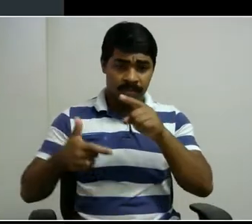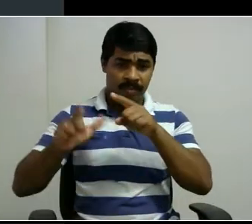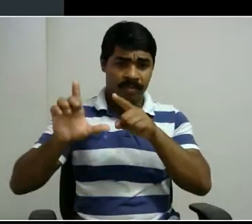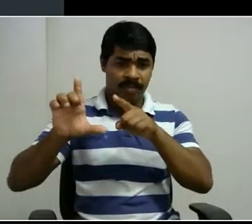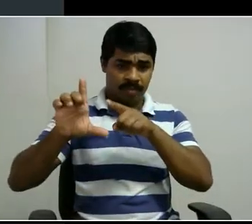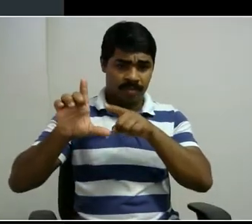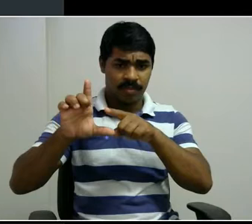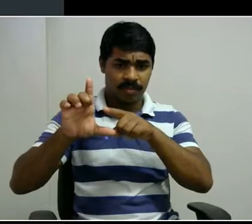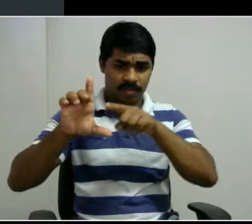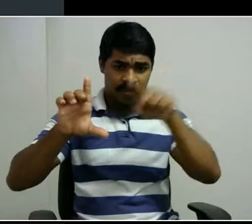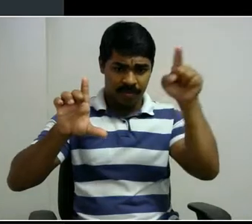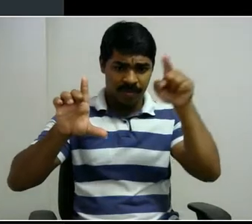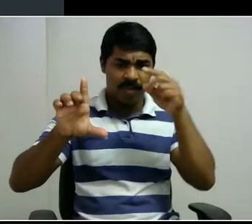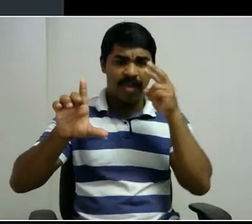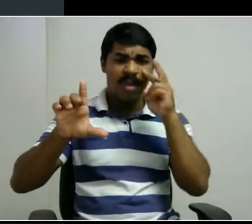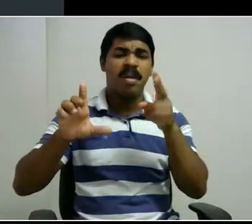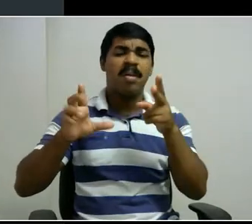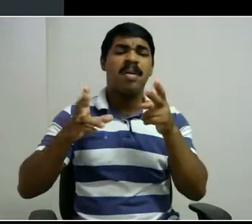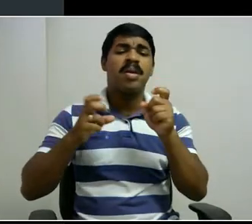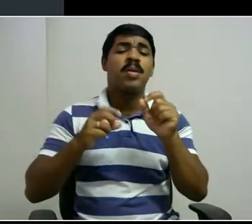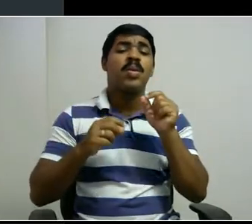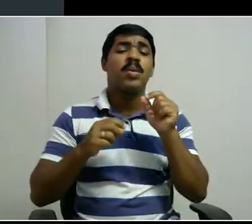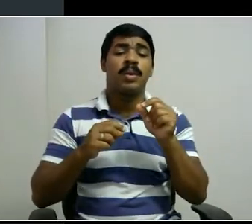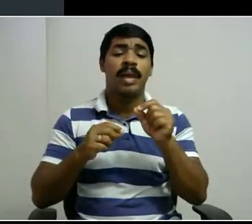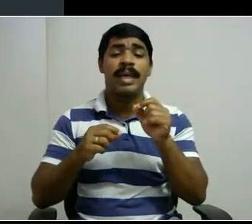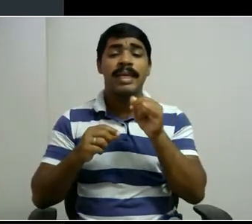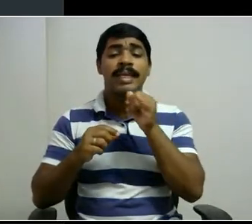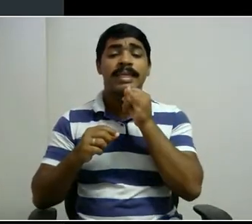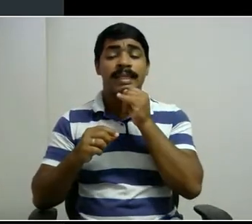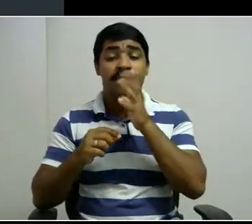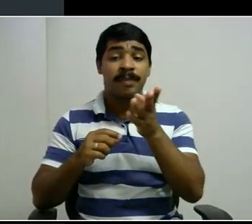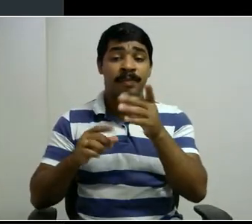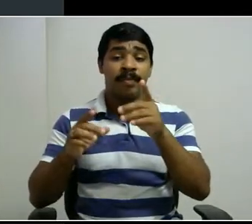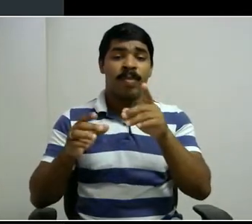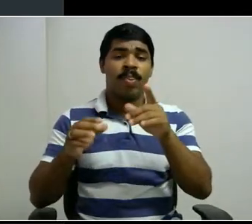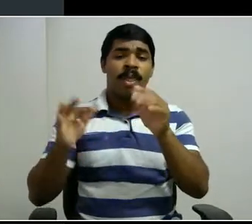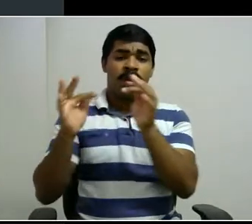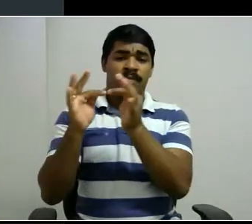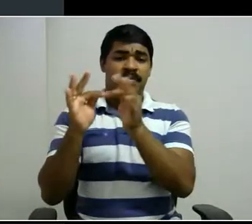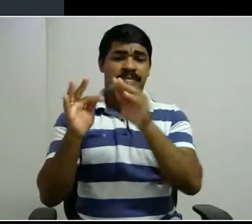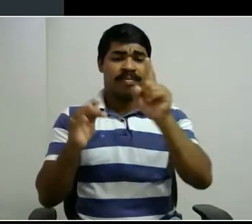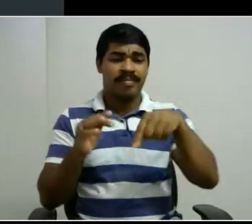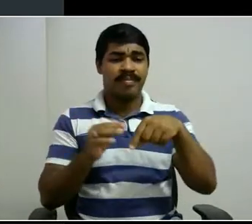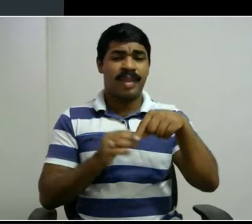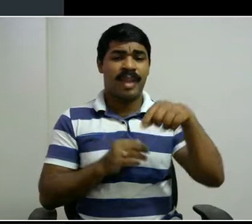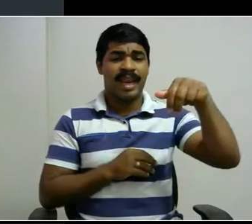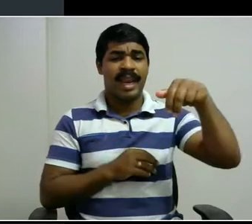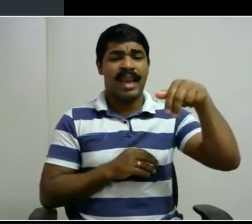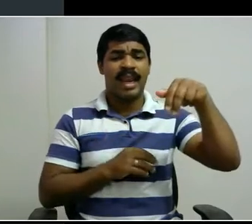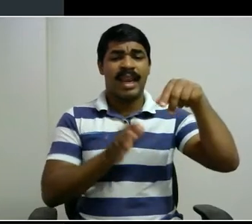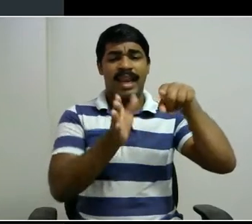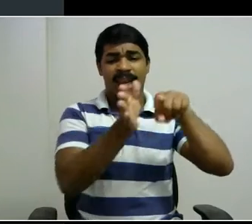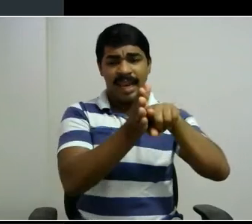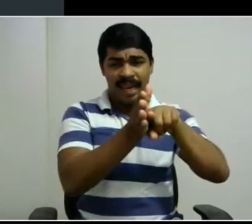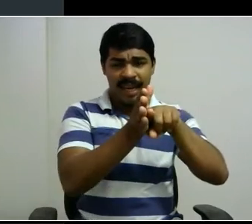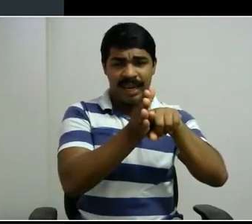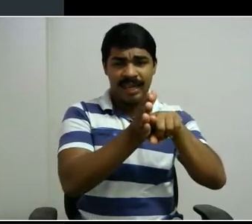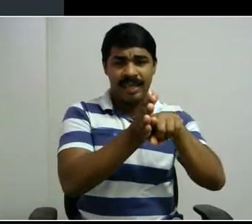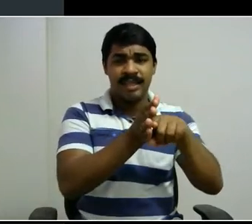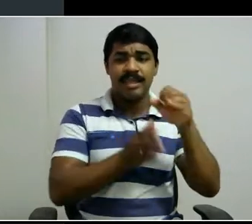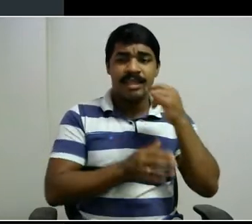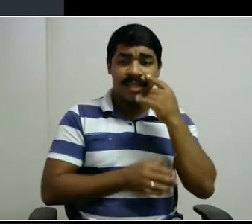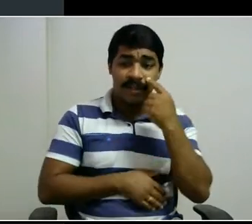ó, que a função ela é menor que zero, ou seja, ela é negativa, quando o x, ó, quando ele for menor que 1, quando